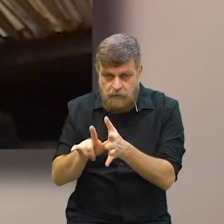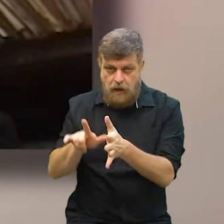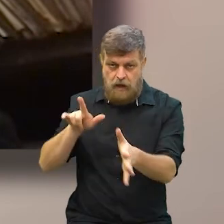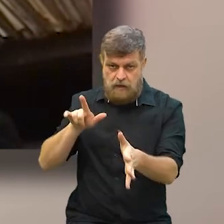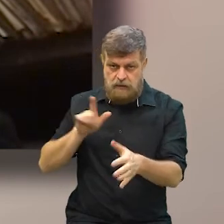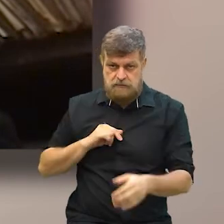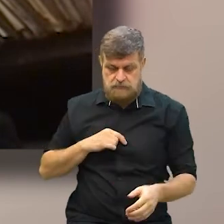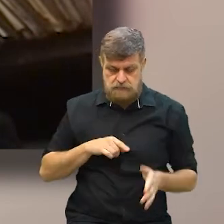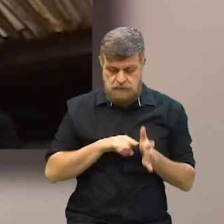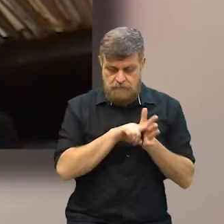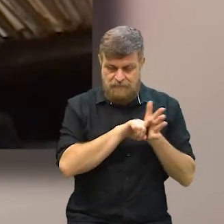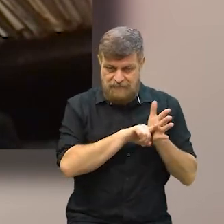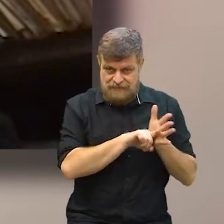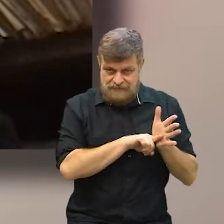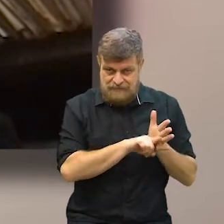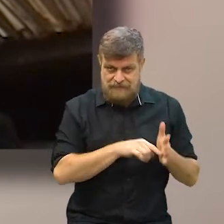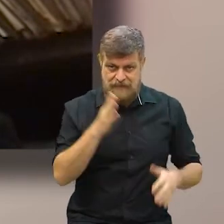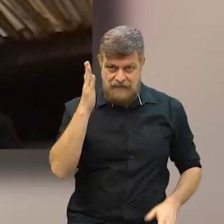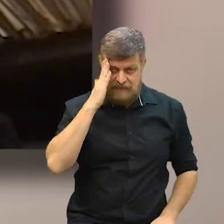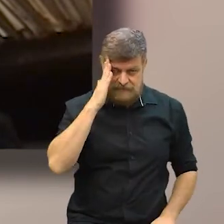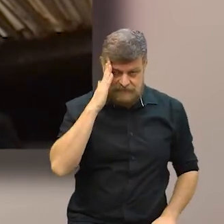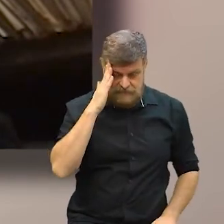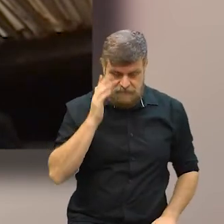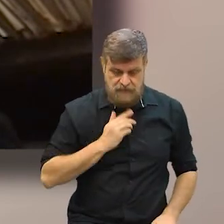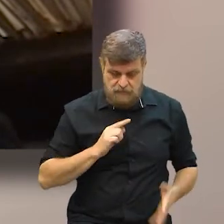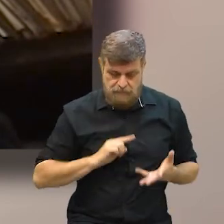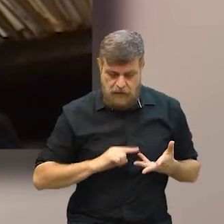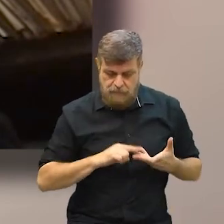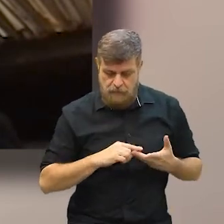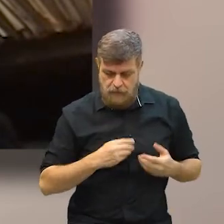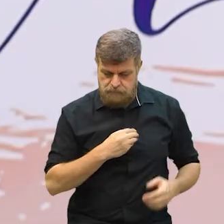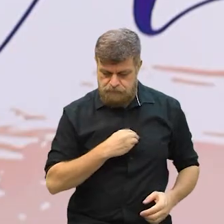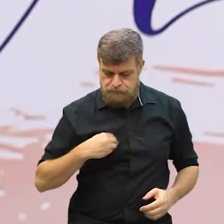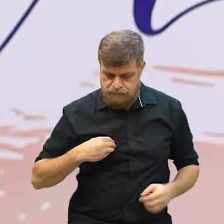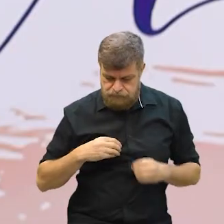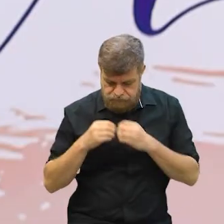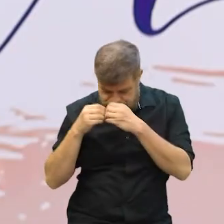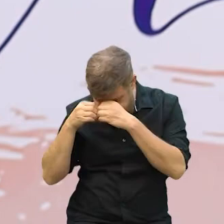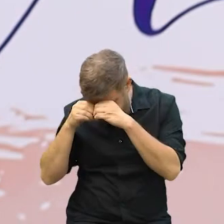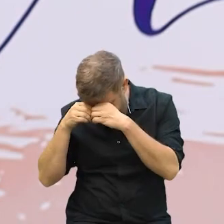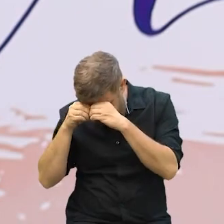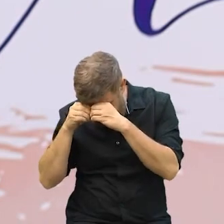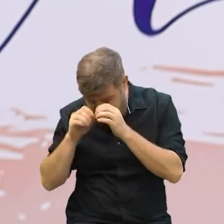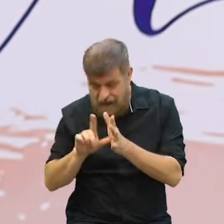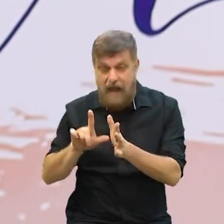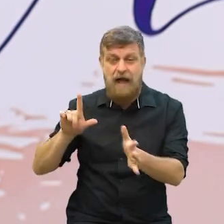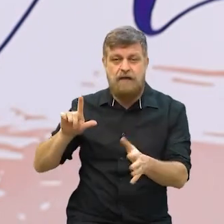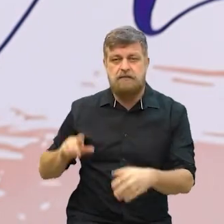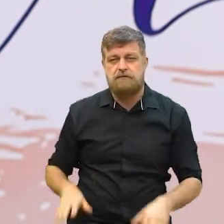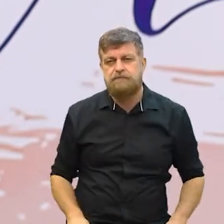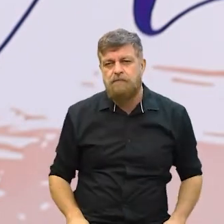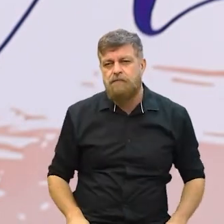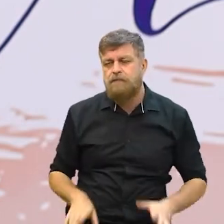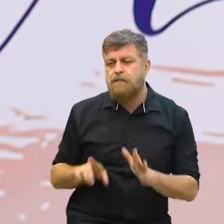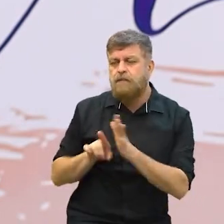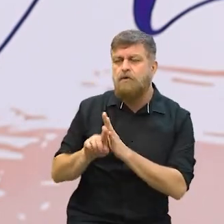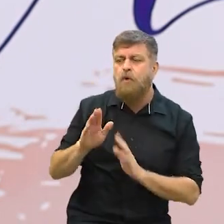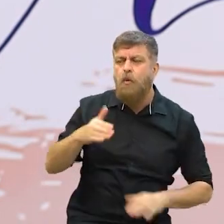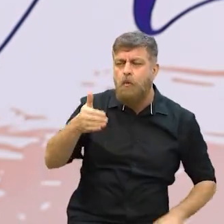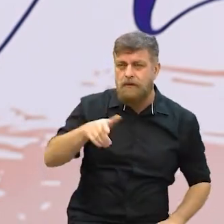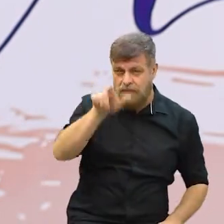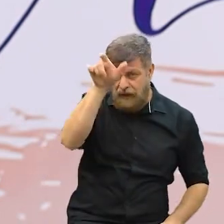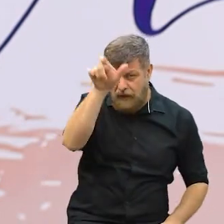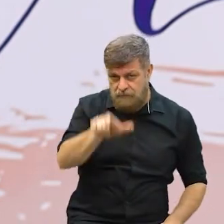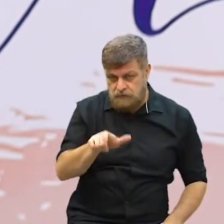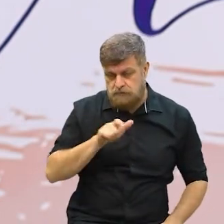nada, faça seus exames de doenças sexualmente transmissíveis. E doutor, quando que tem que fazer esse